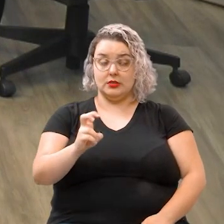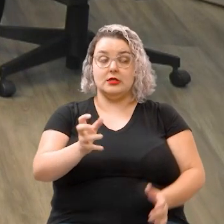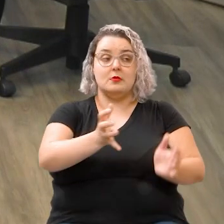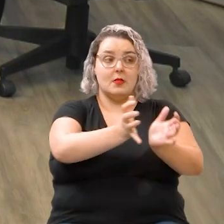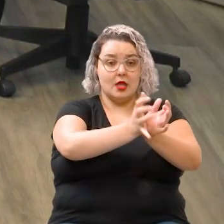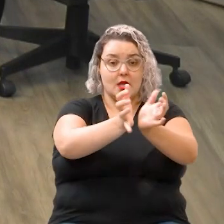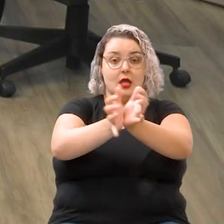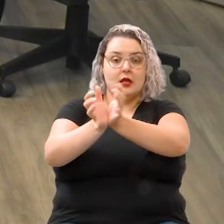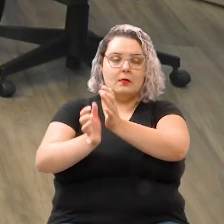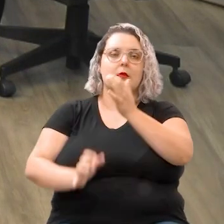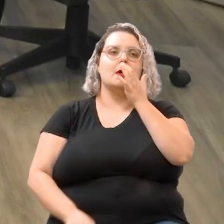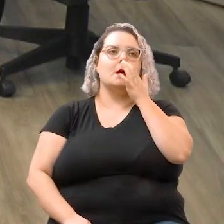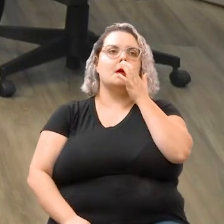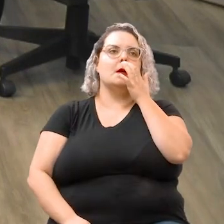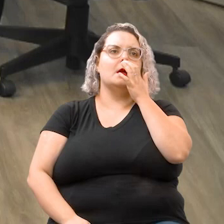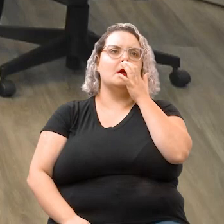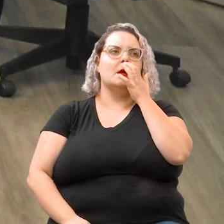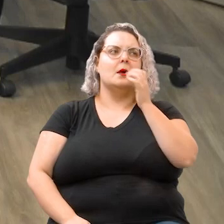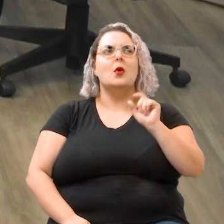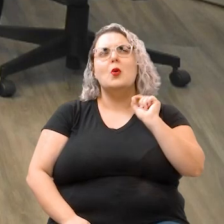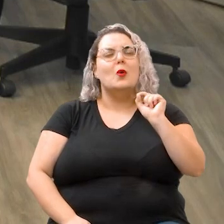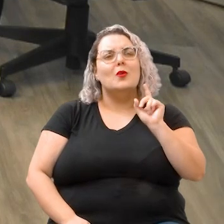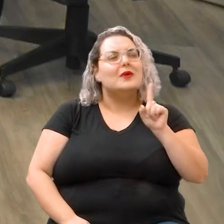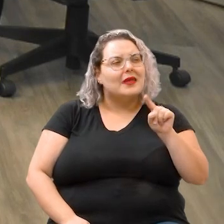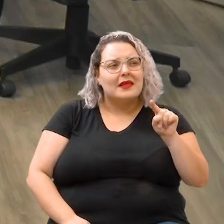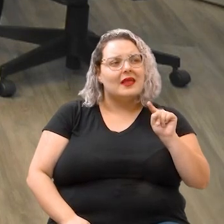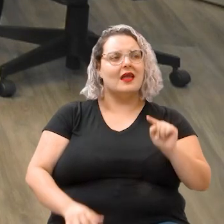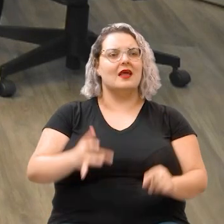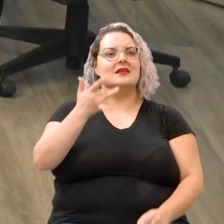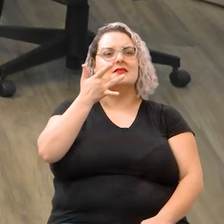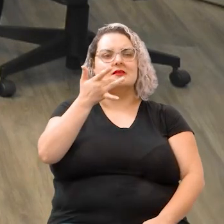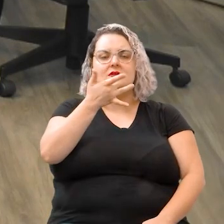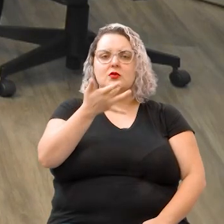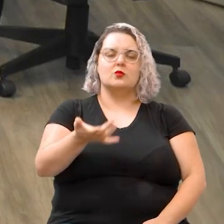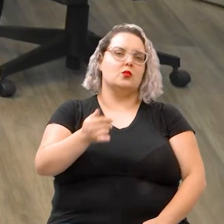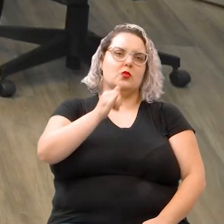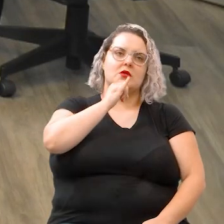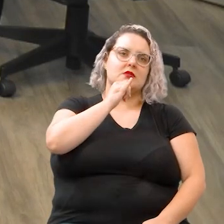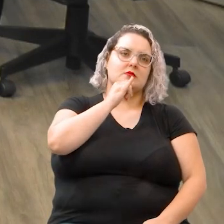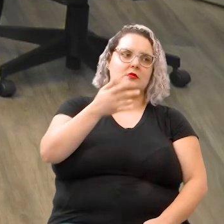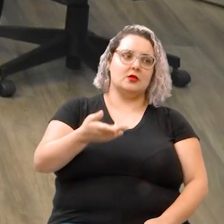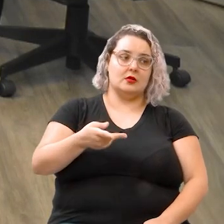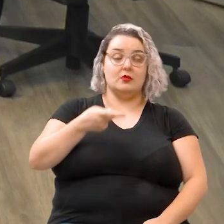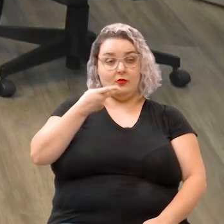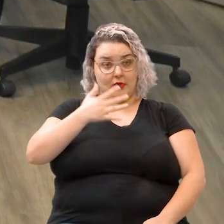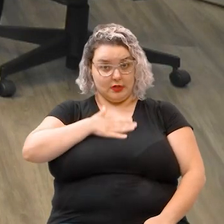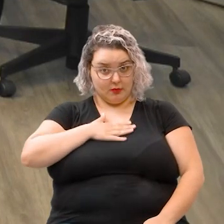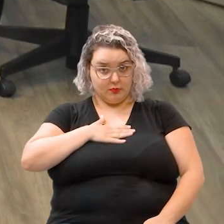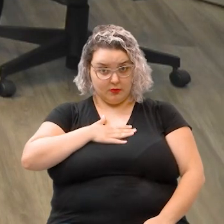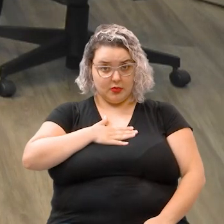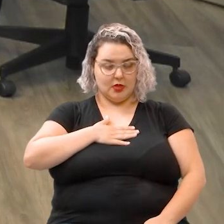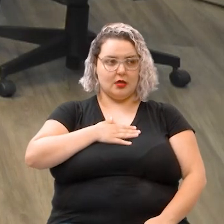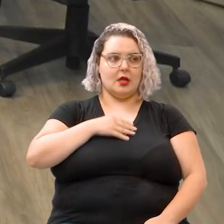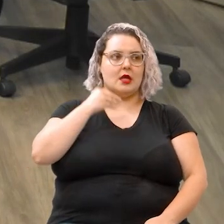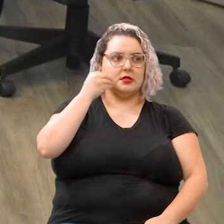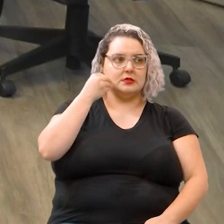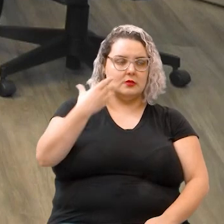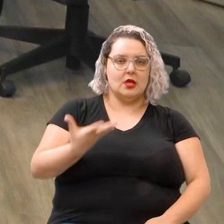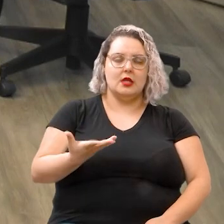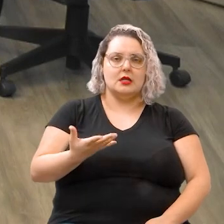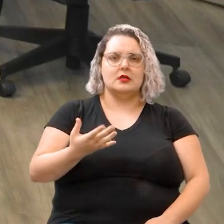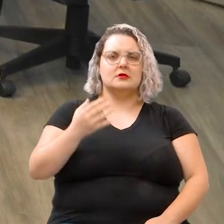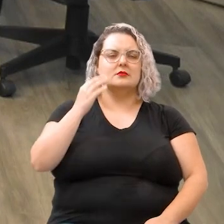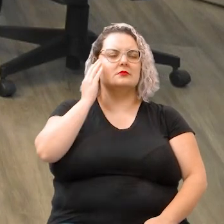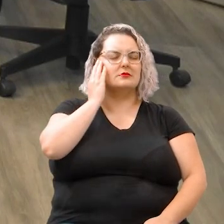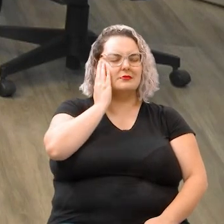105 equipes, o que trata de saúde bucal? Por exemplo, eu vou falar da minha experiência. Olha, se eu estou com uma